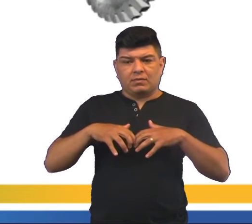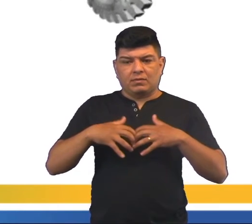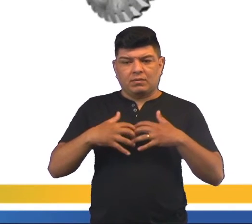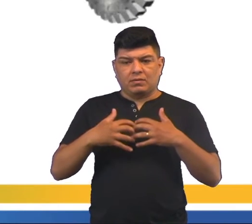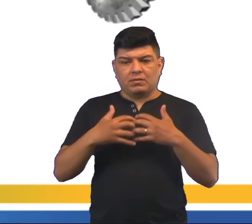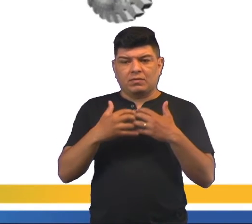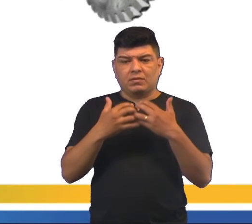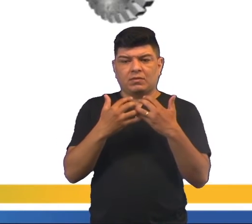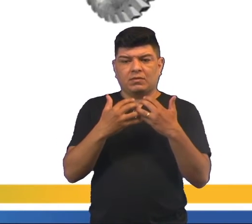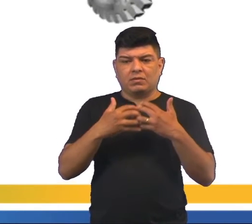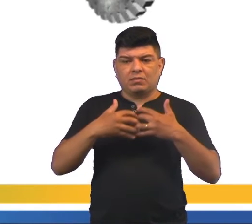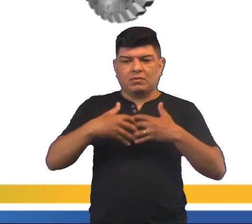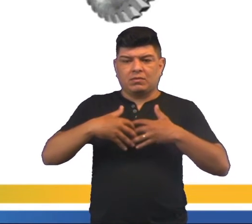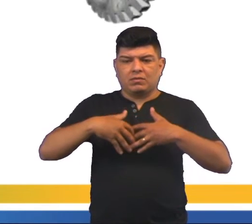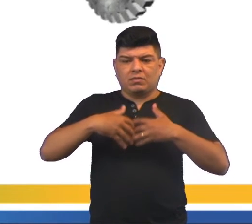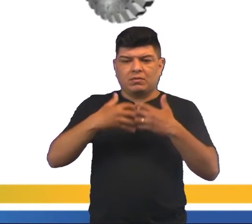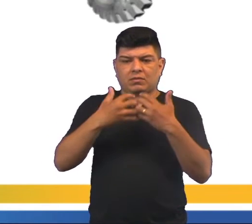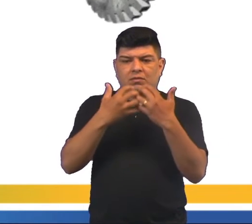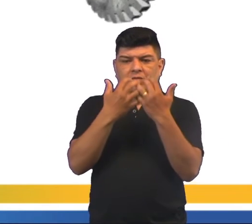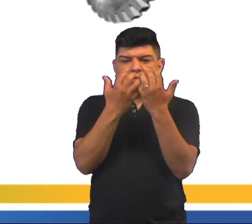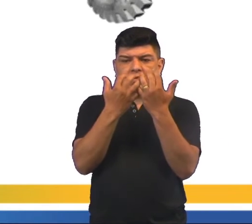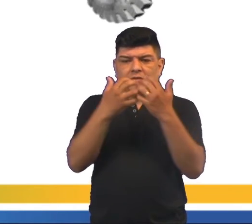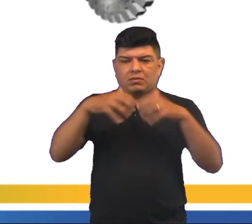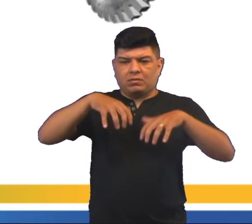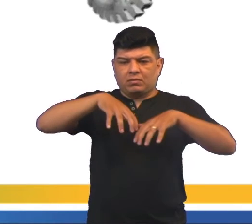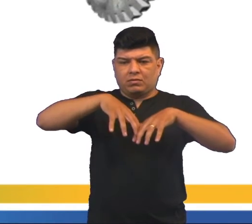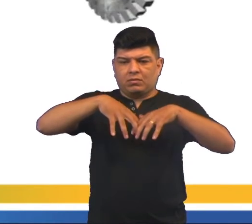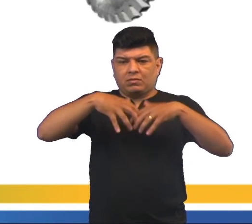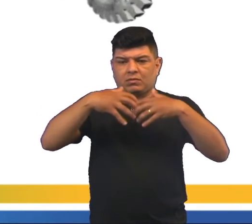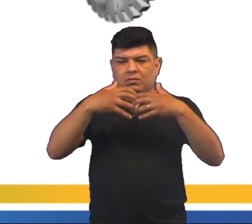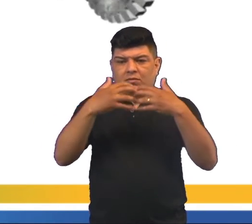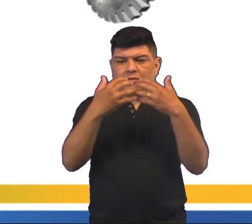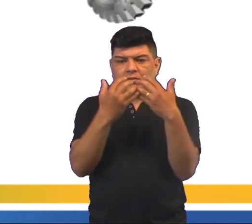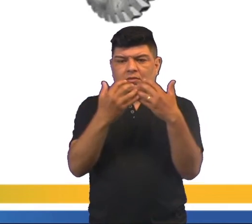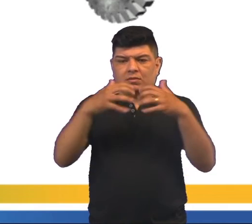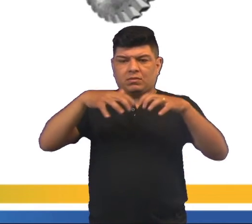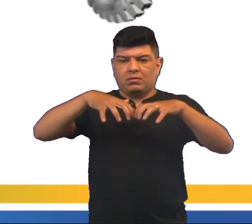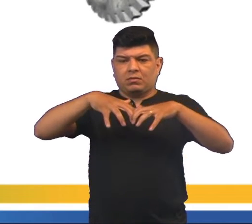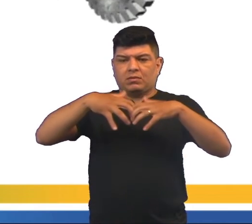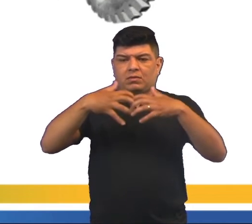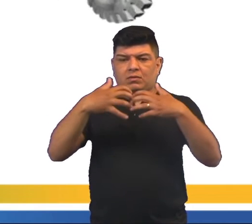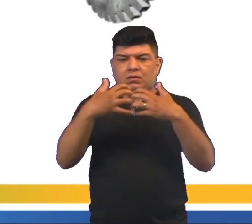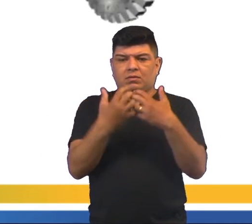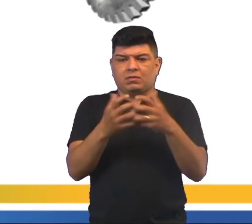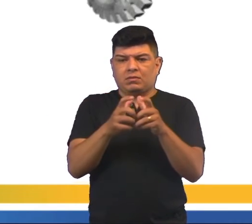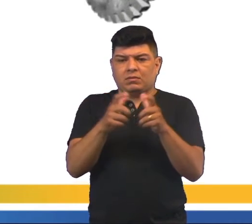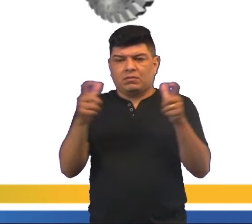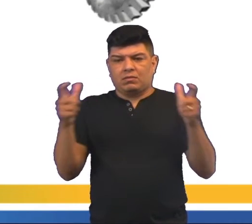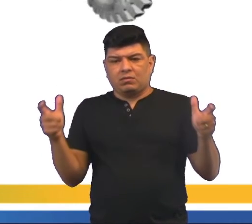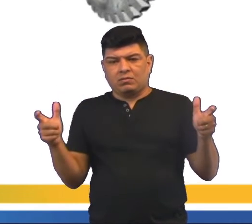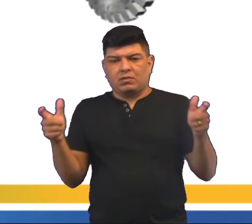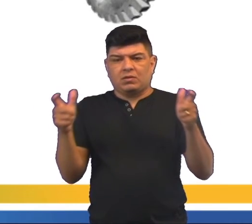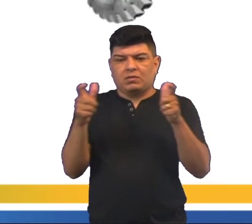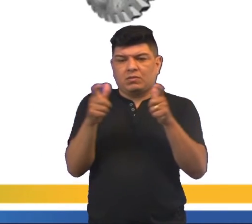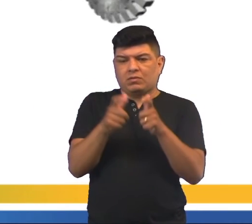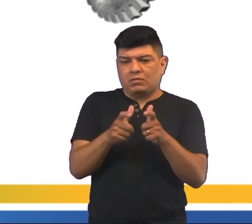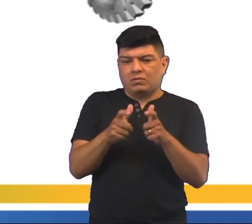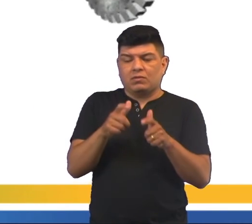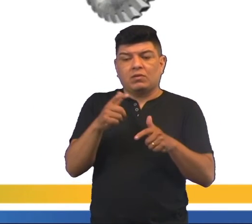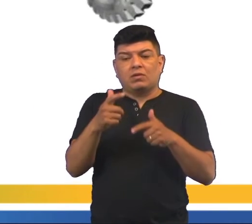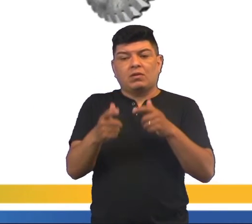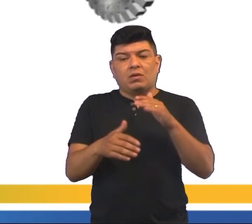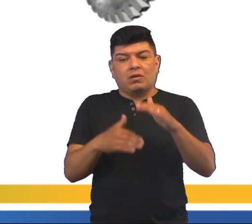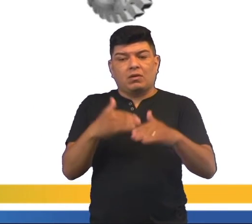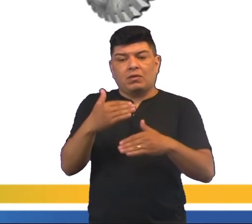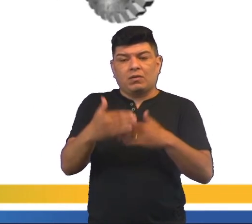ela vai se mover na aos poucos e aí geralmente também a gente tem uma engrenagem maior e uma menor elas